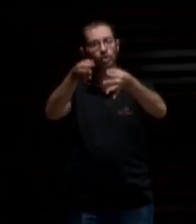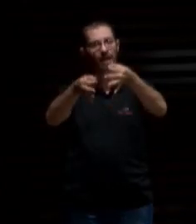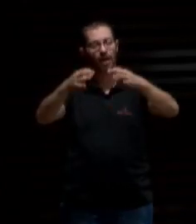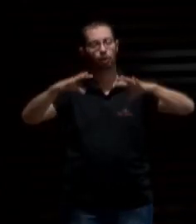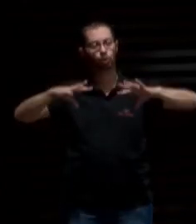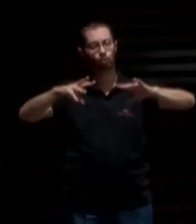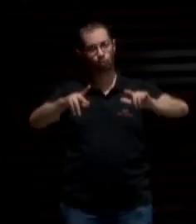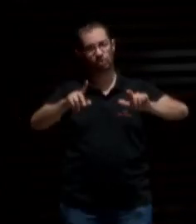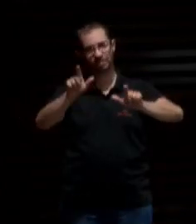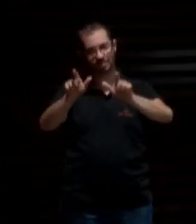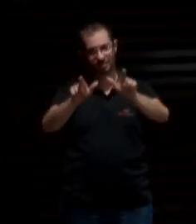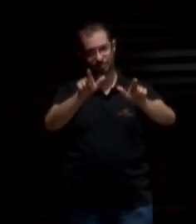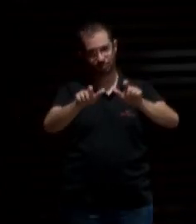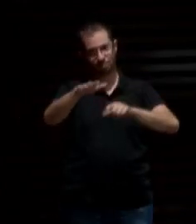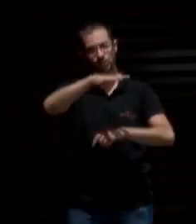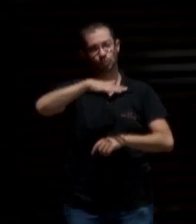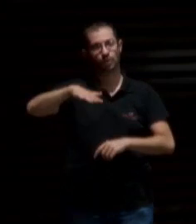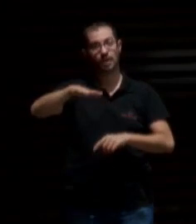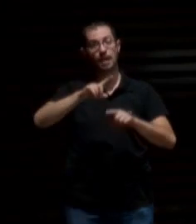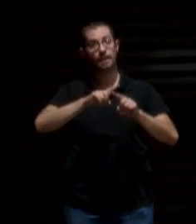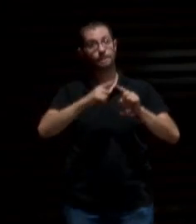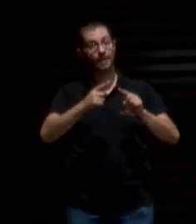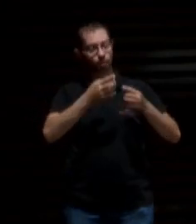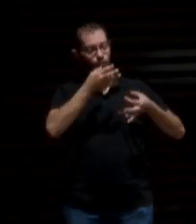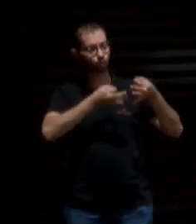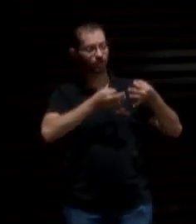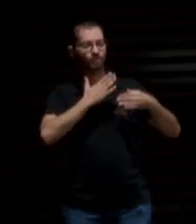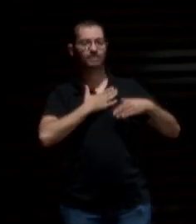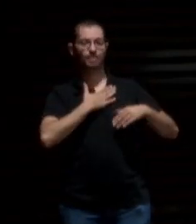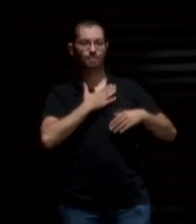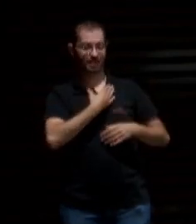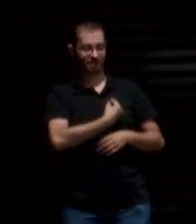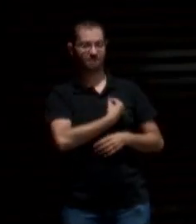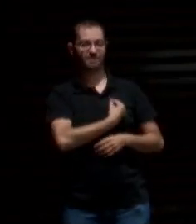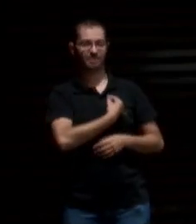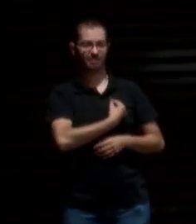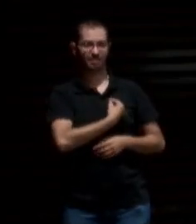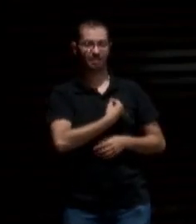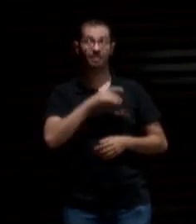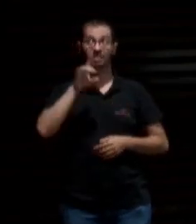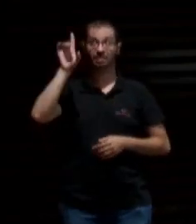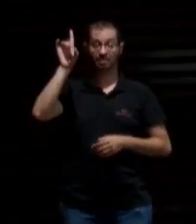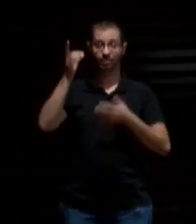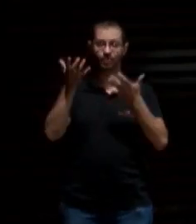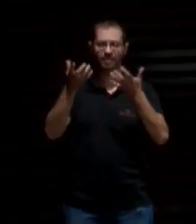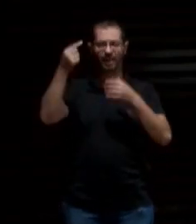casa. Por isso é importante nós vivermos vidas retas. Deus zela pela santidade do seu